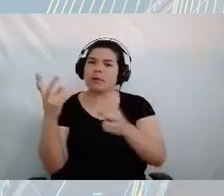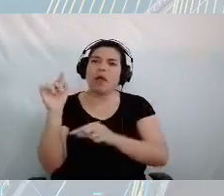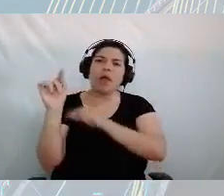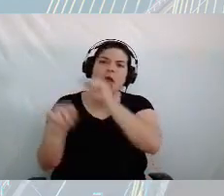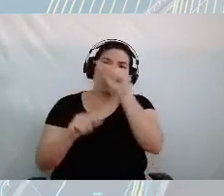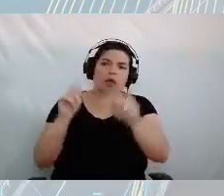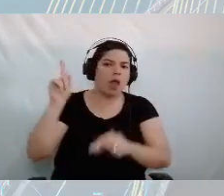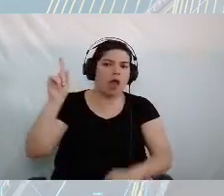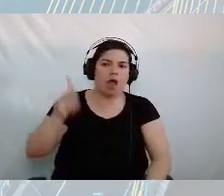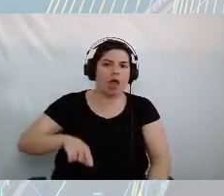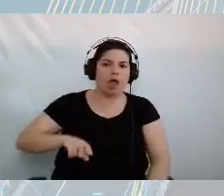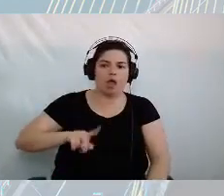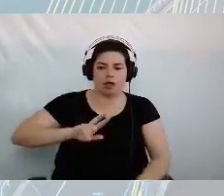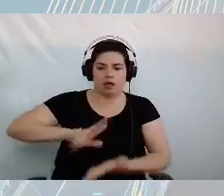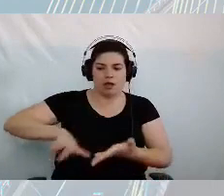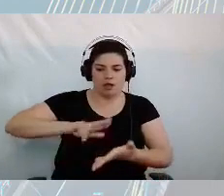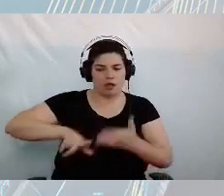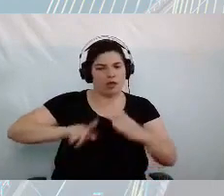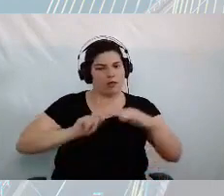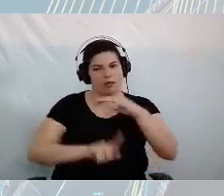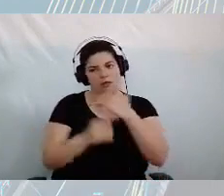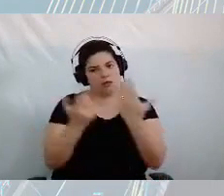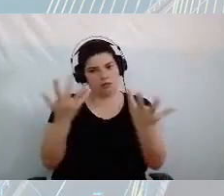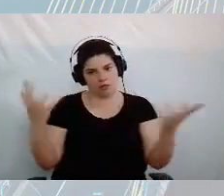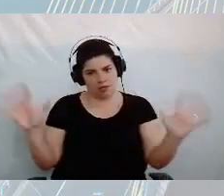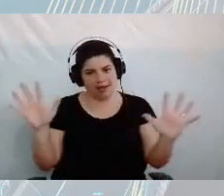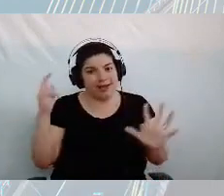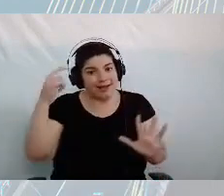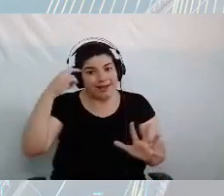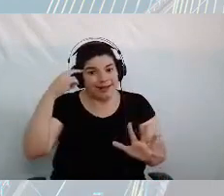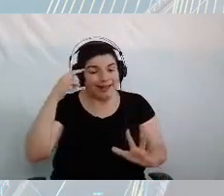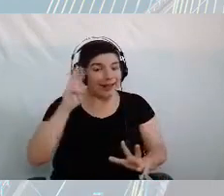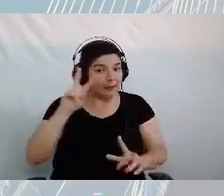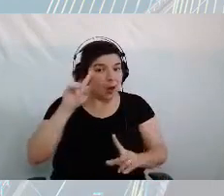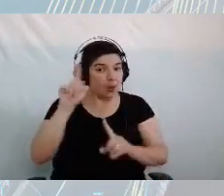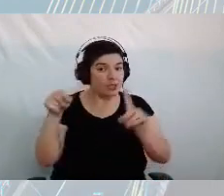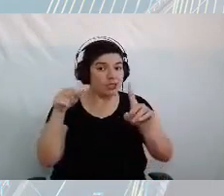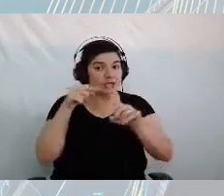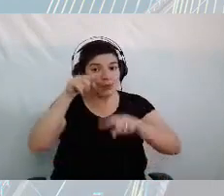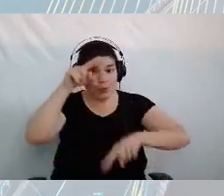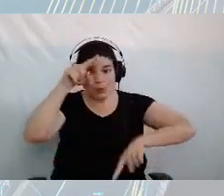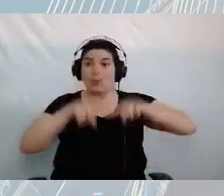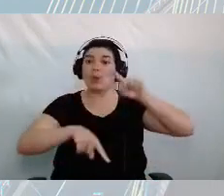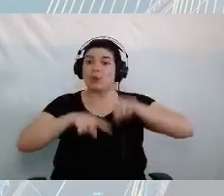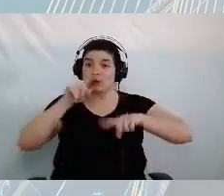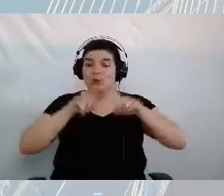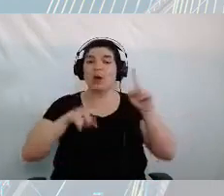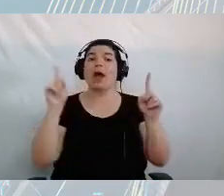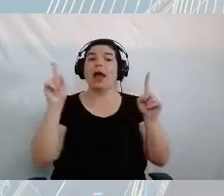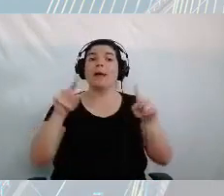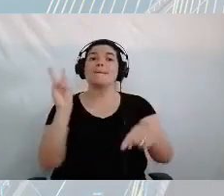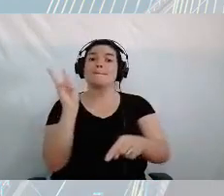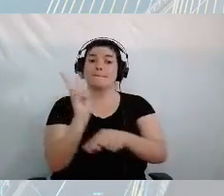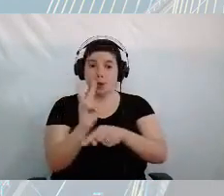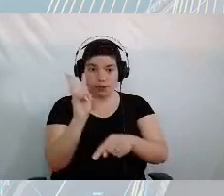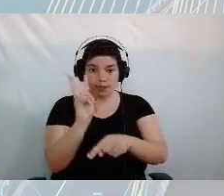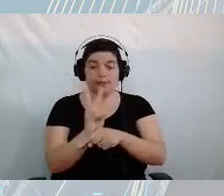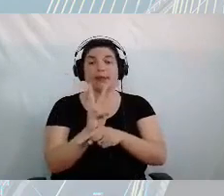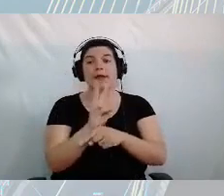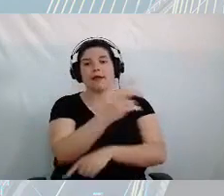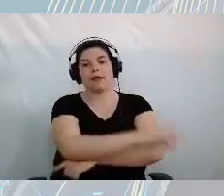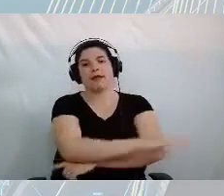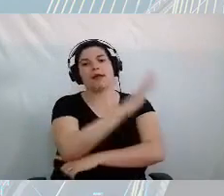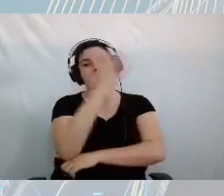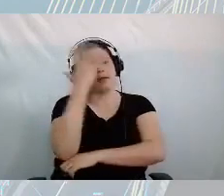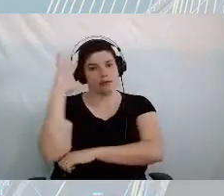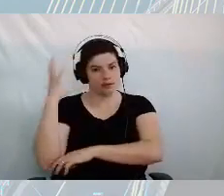os nossos clientes desejados. Lembrem-se, o objetivo desse produto era proteção do meio ambiente. Falta de